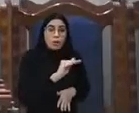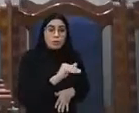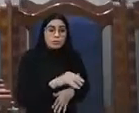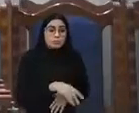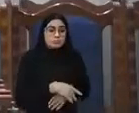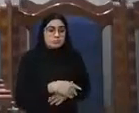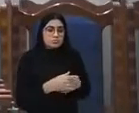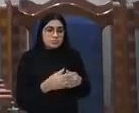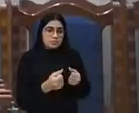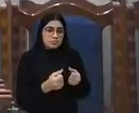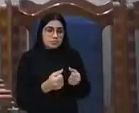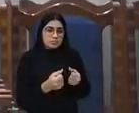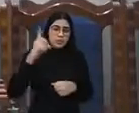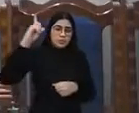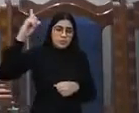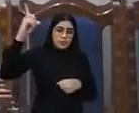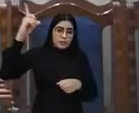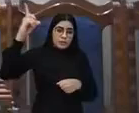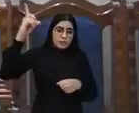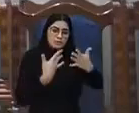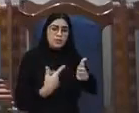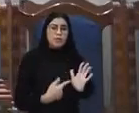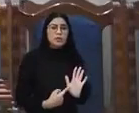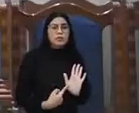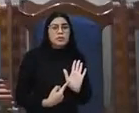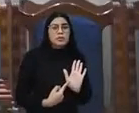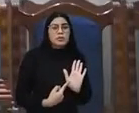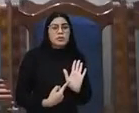vocês, ele é provedor.